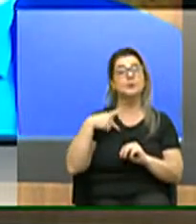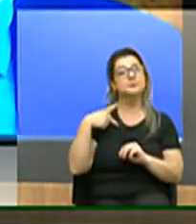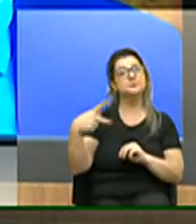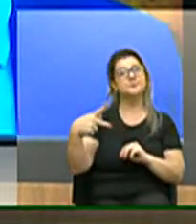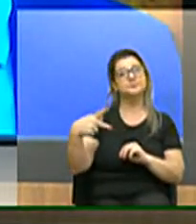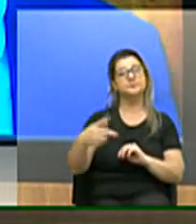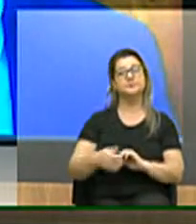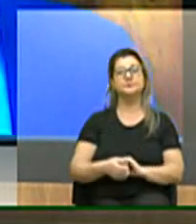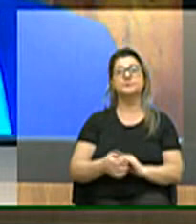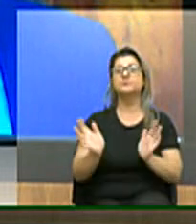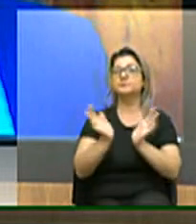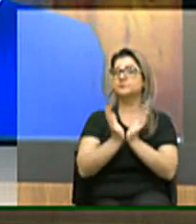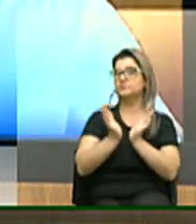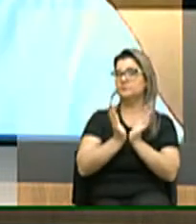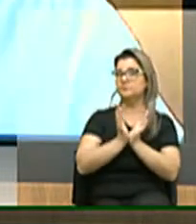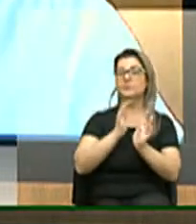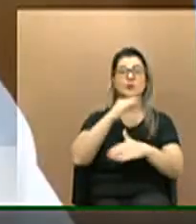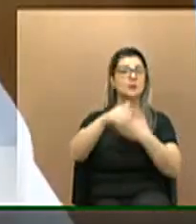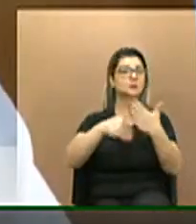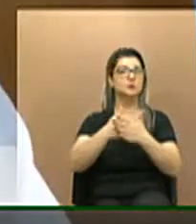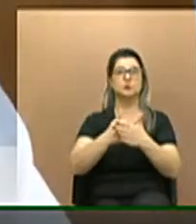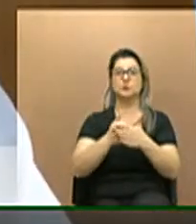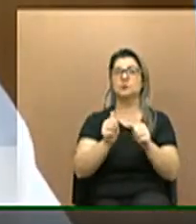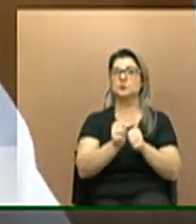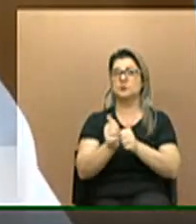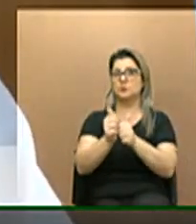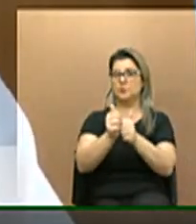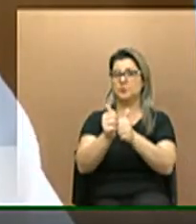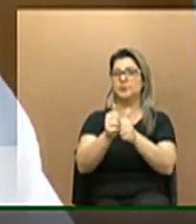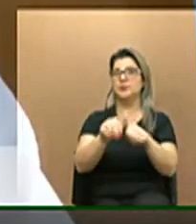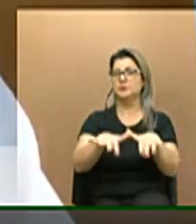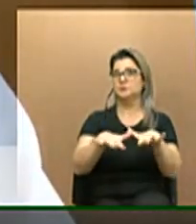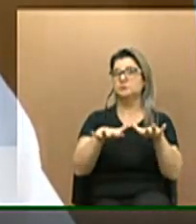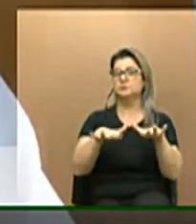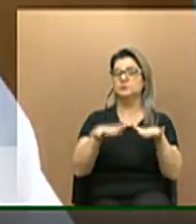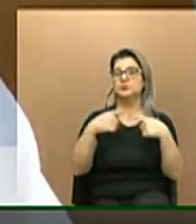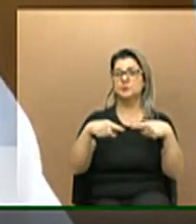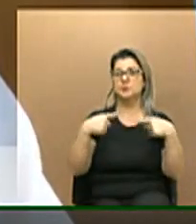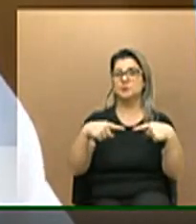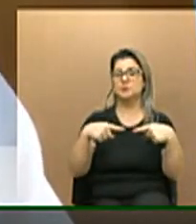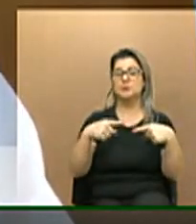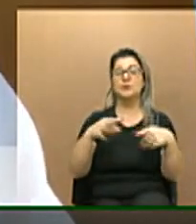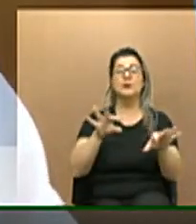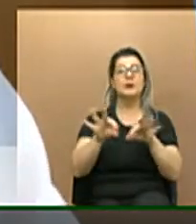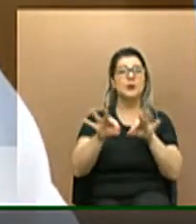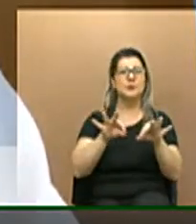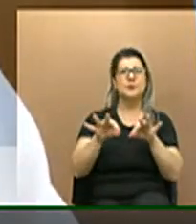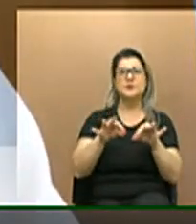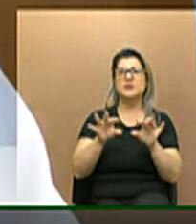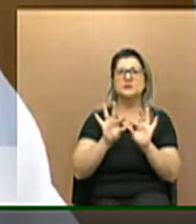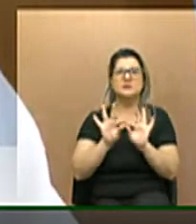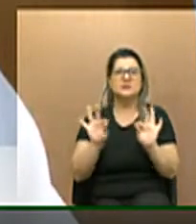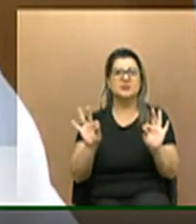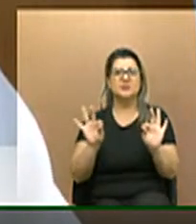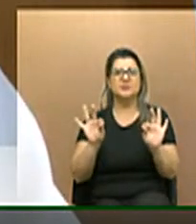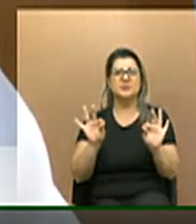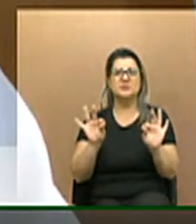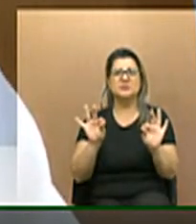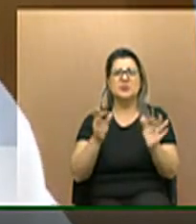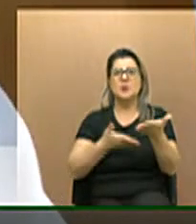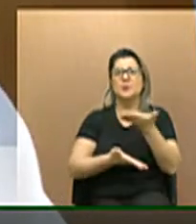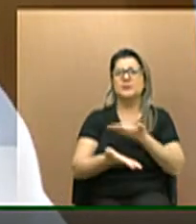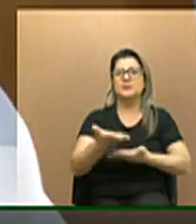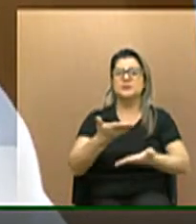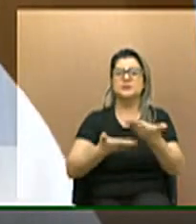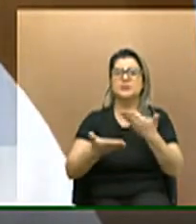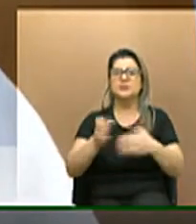Presidente, colegas e todos que acompanham essa sessão, esse é um projeto simples, uma transferência do Estado para